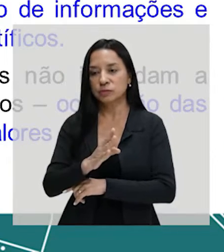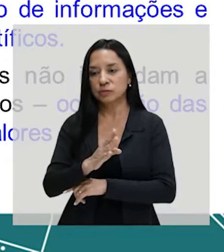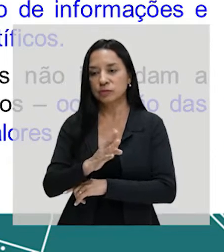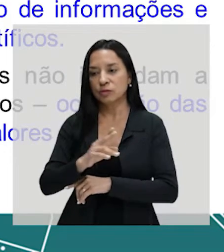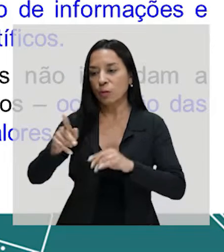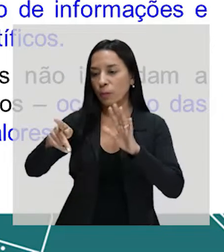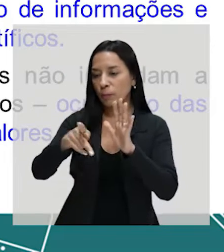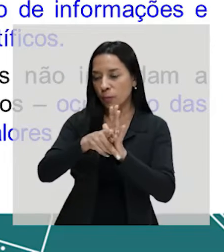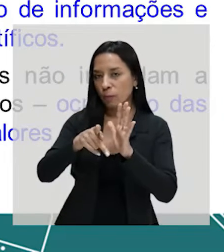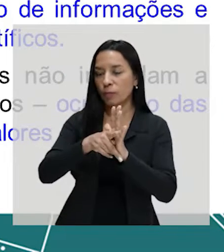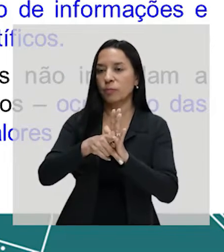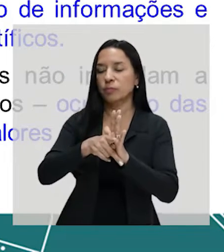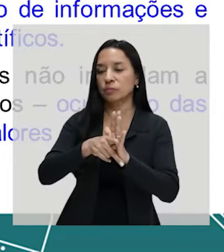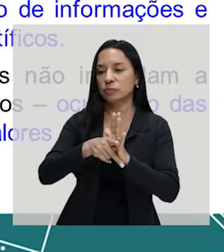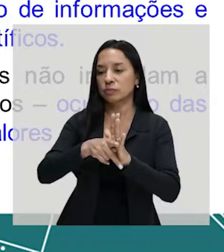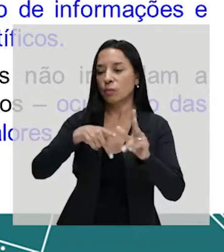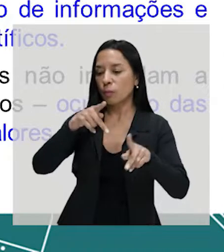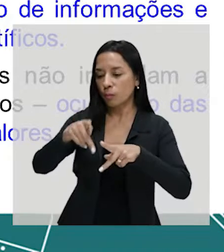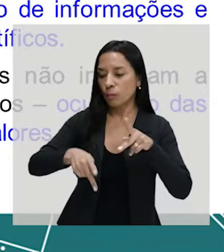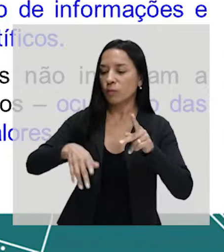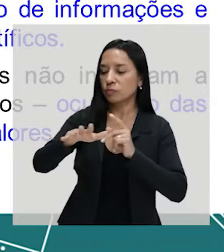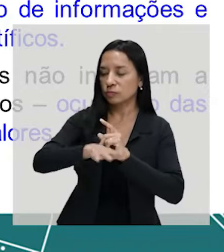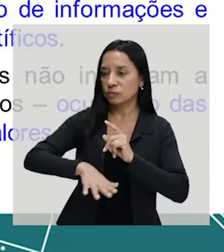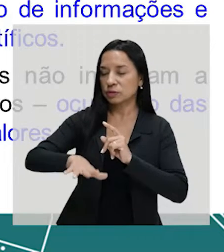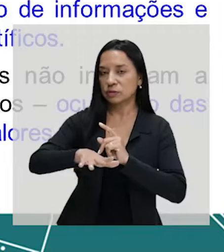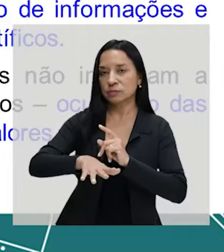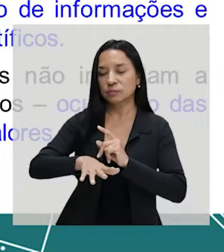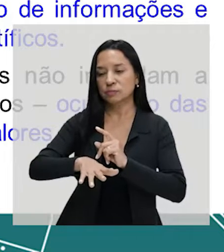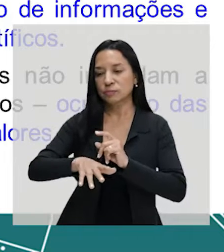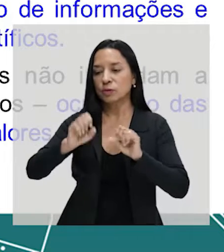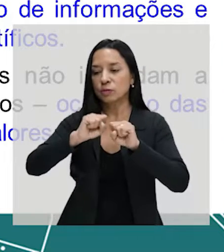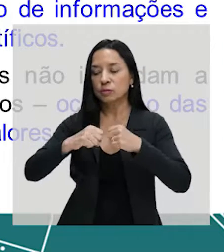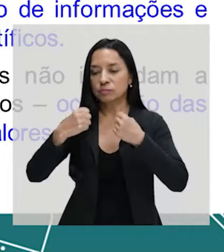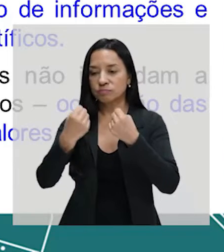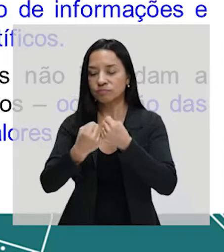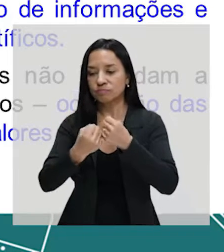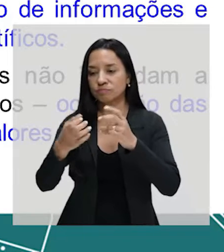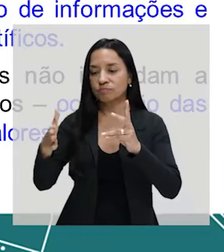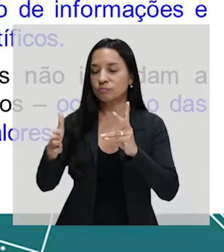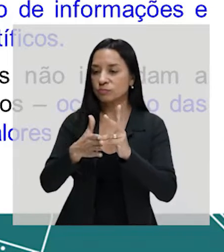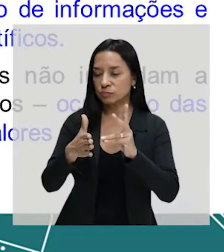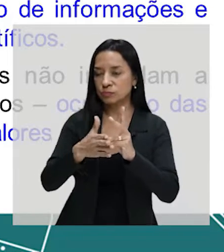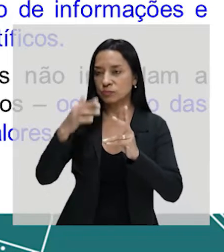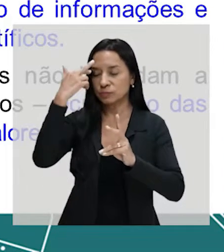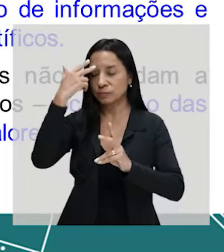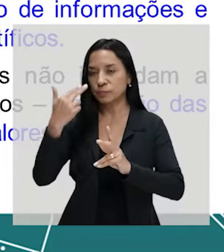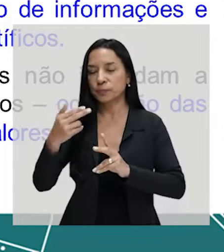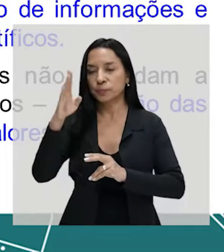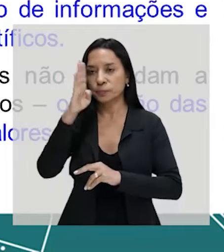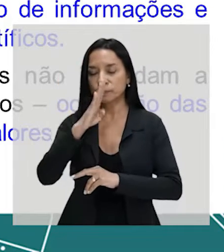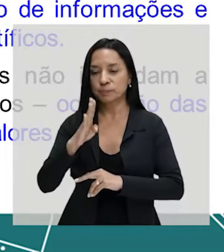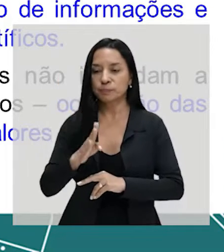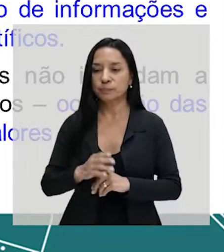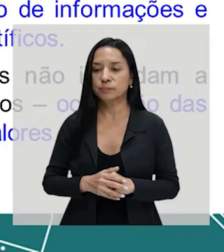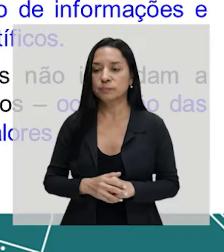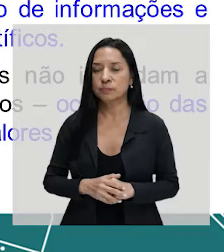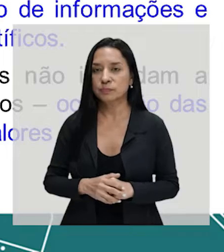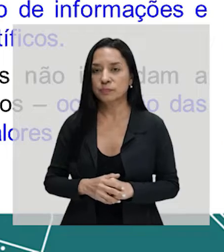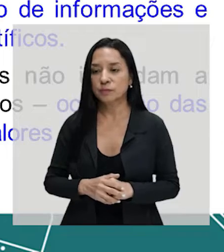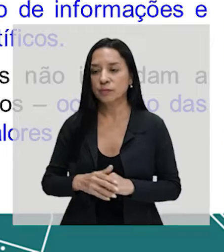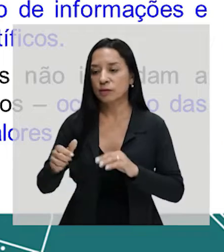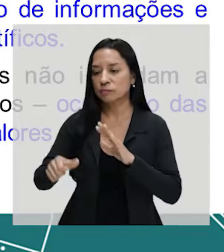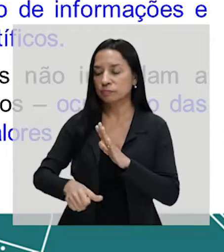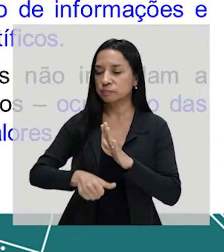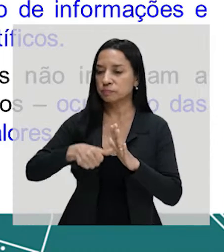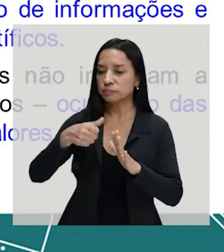ativos ou como diriam os europeus as sociedades indígenas da história brasileira e